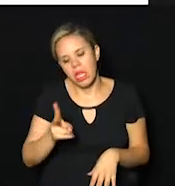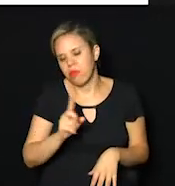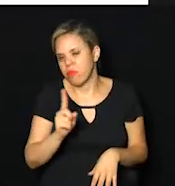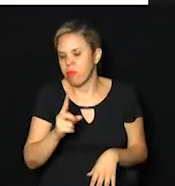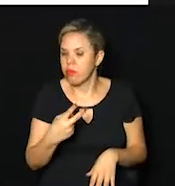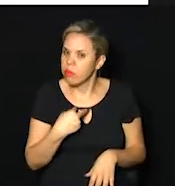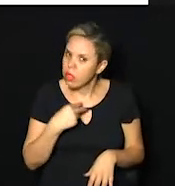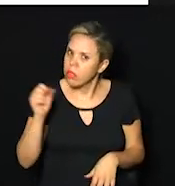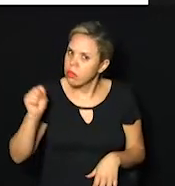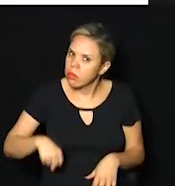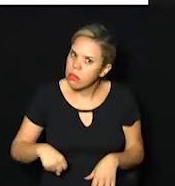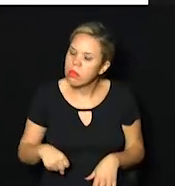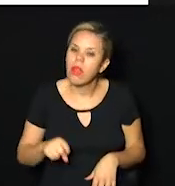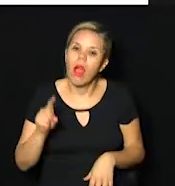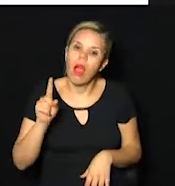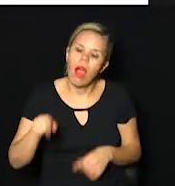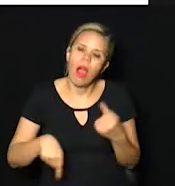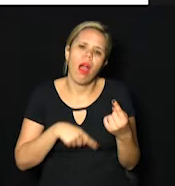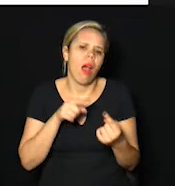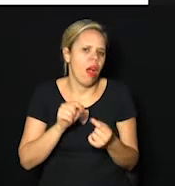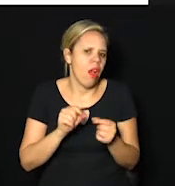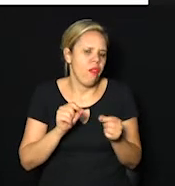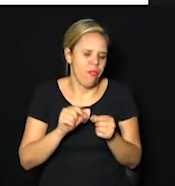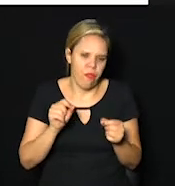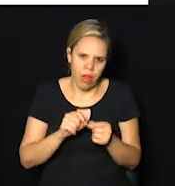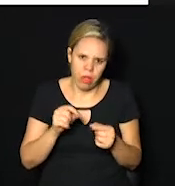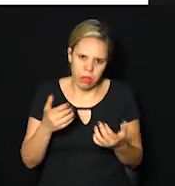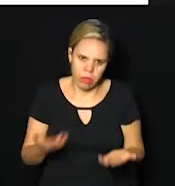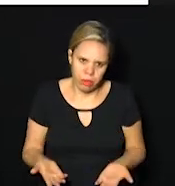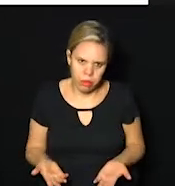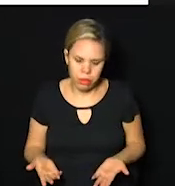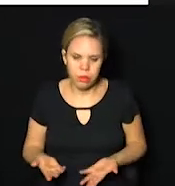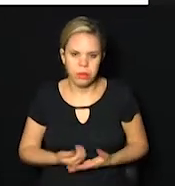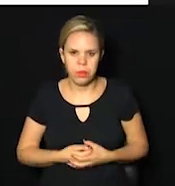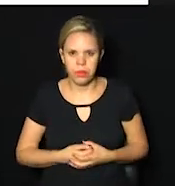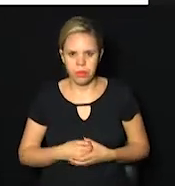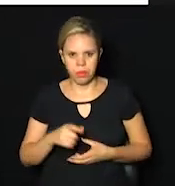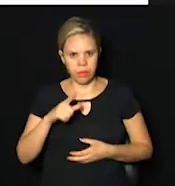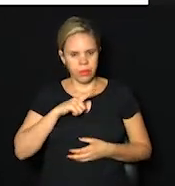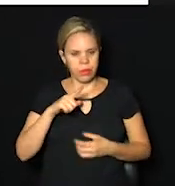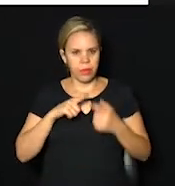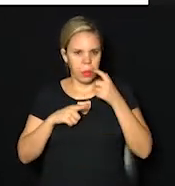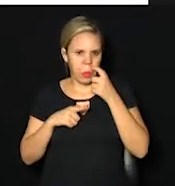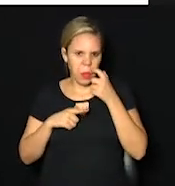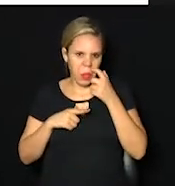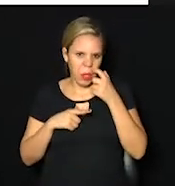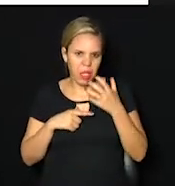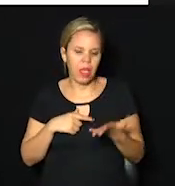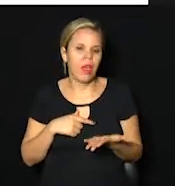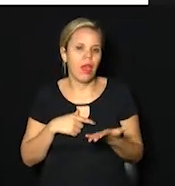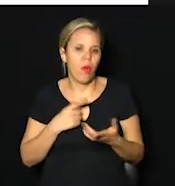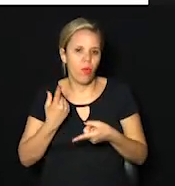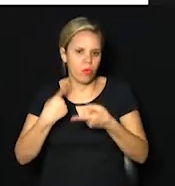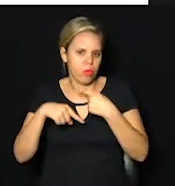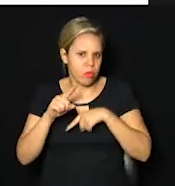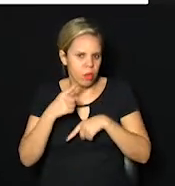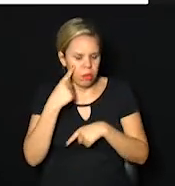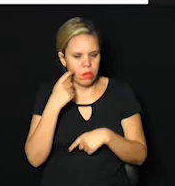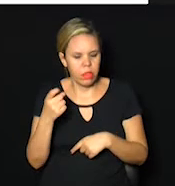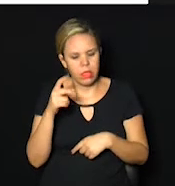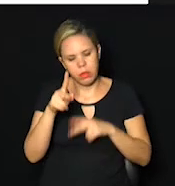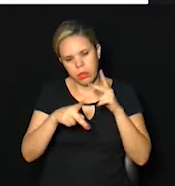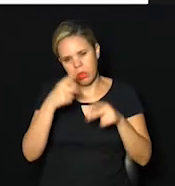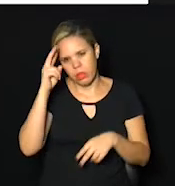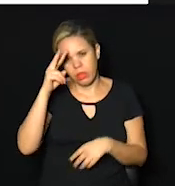é justamente isso que vai fazer com que você tenha uma performance muito interessante. Vai fazer com que as pessoas se lembrem